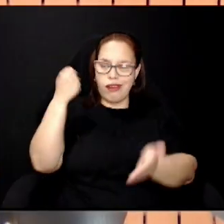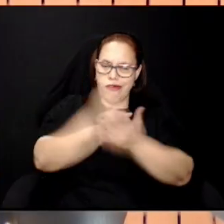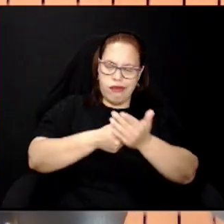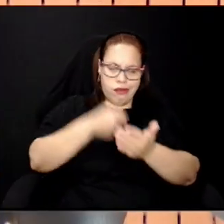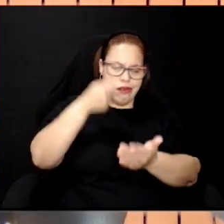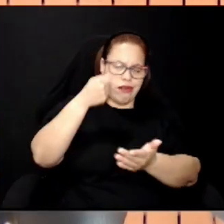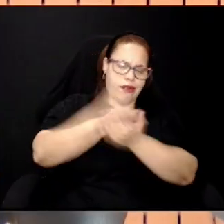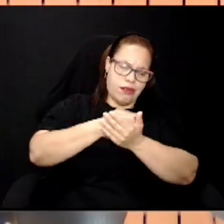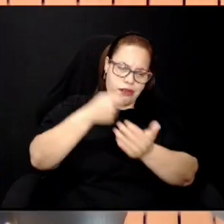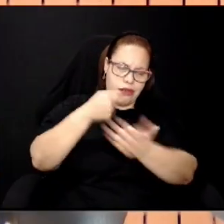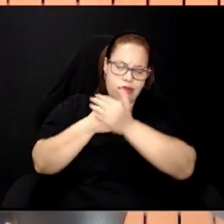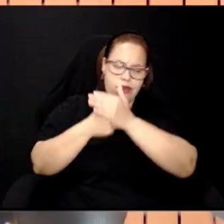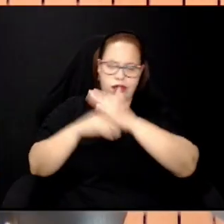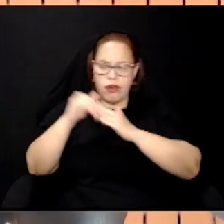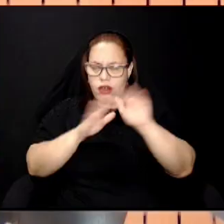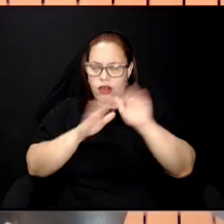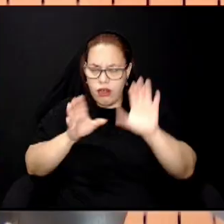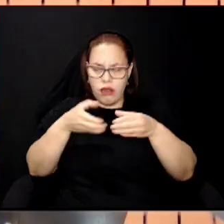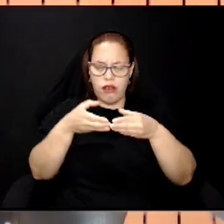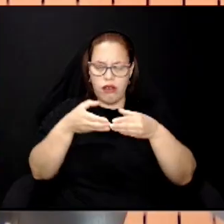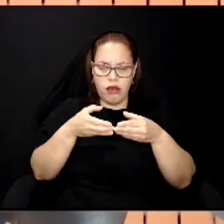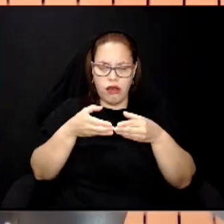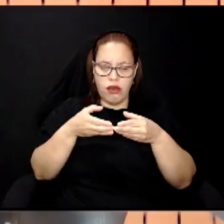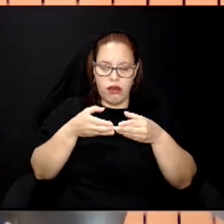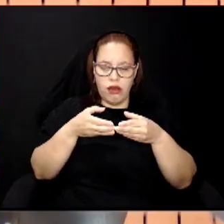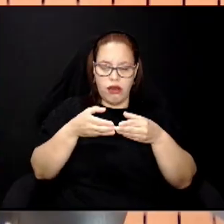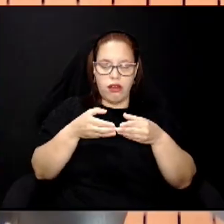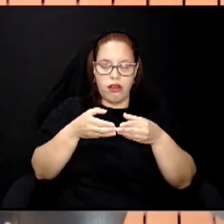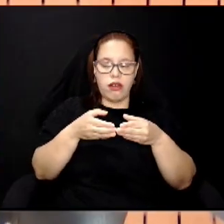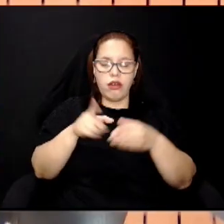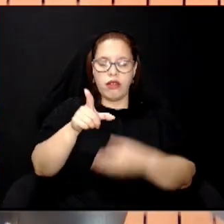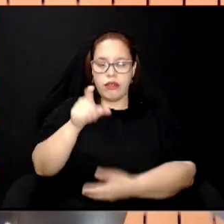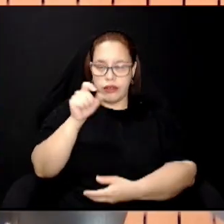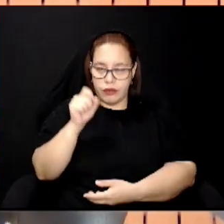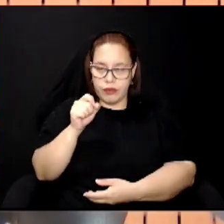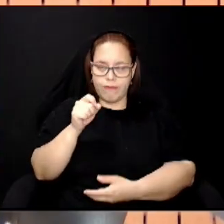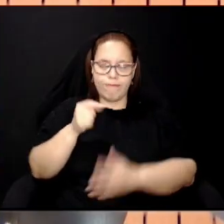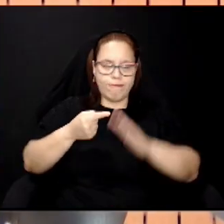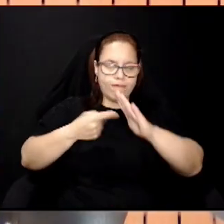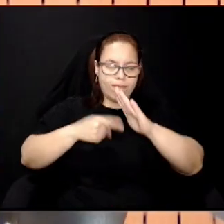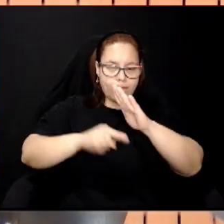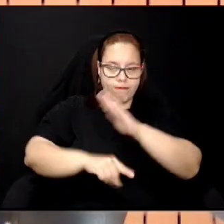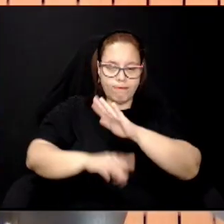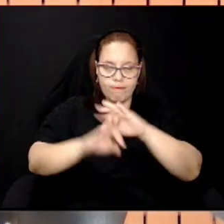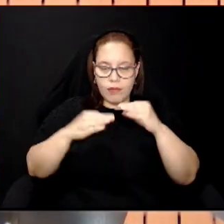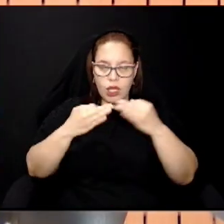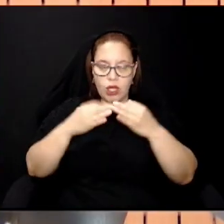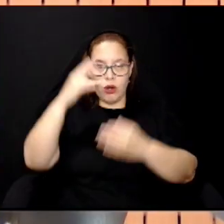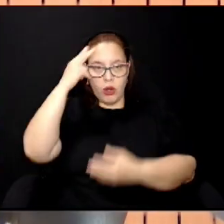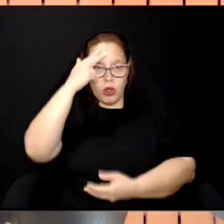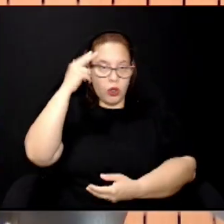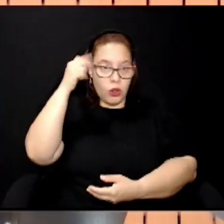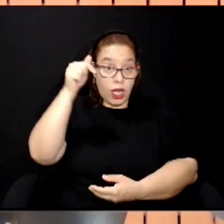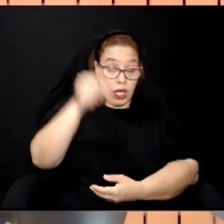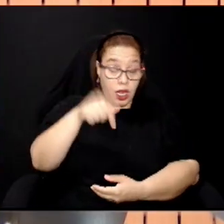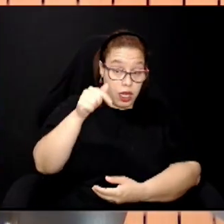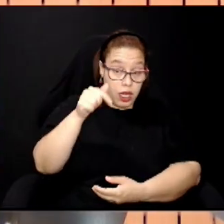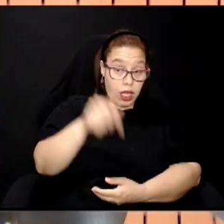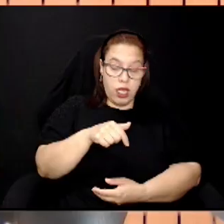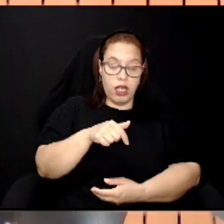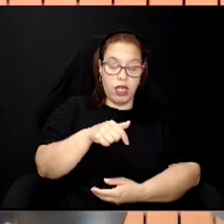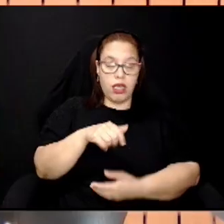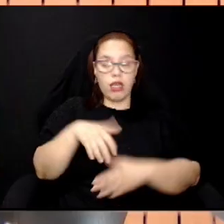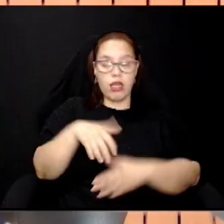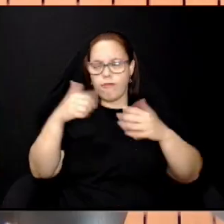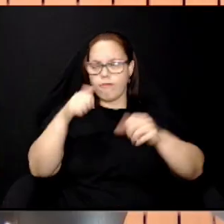de uma comunidade, quando escolhe enraizar sua família e seus sonhos em nossa terra, quando